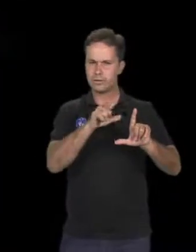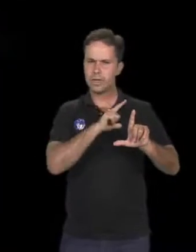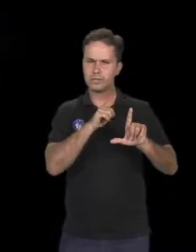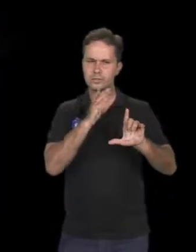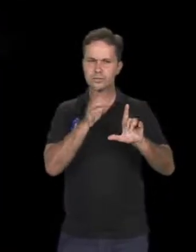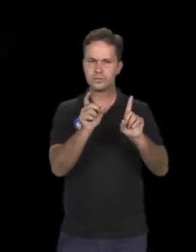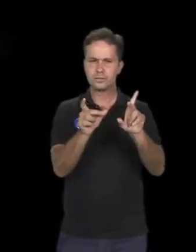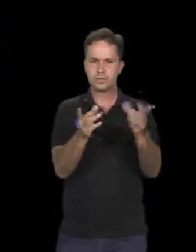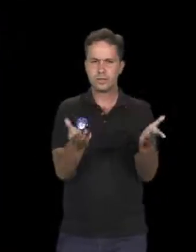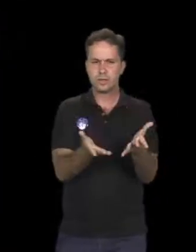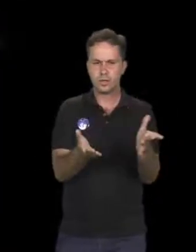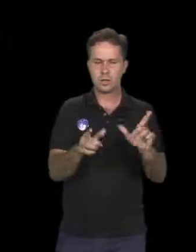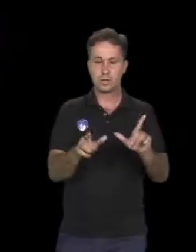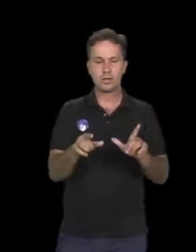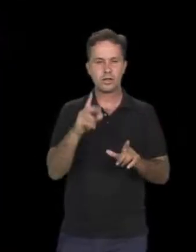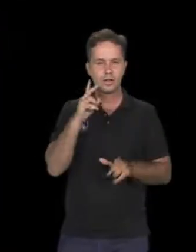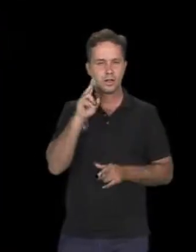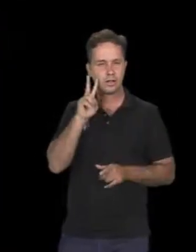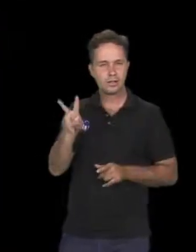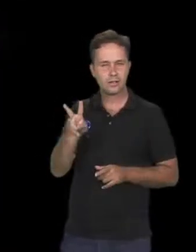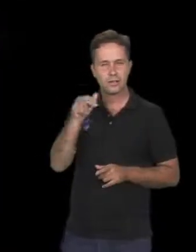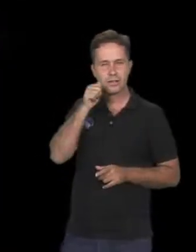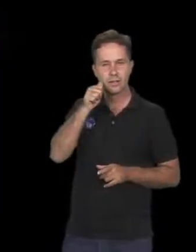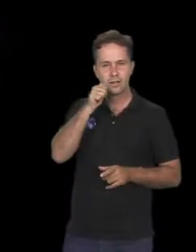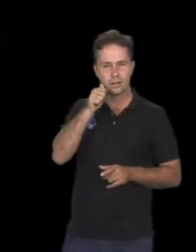sei se o retrato dela